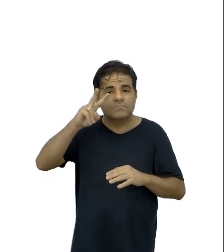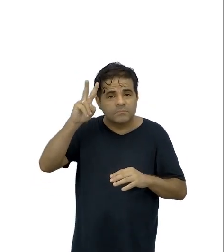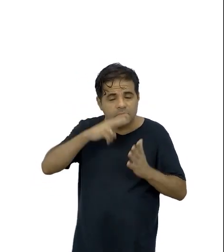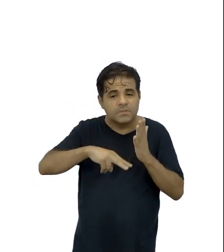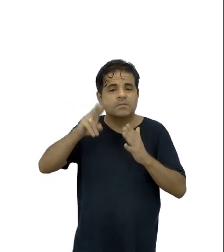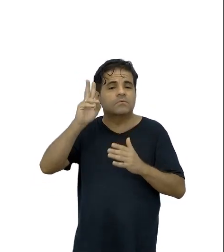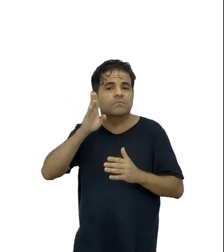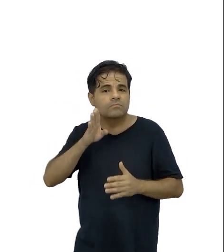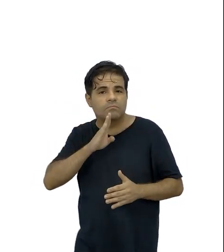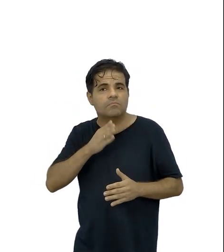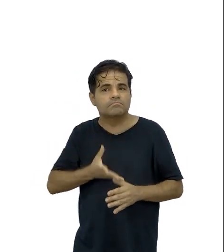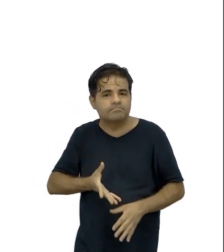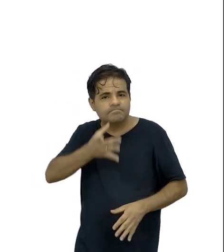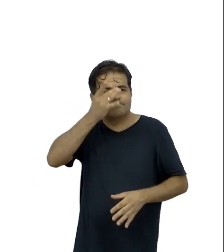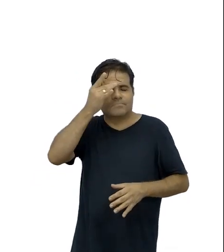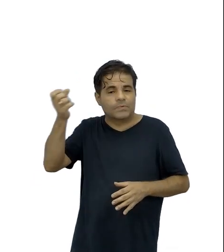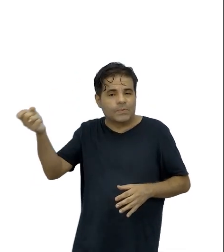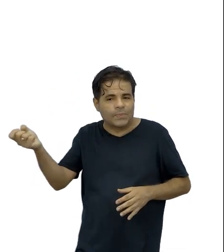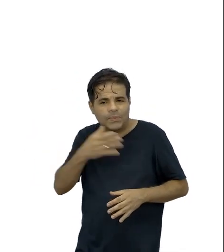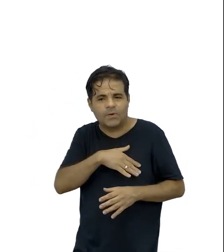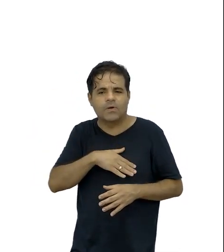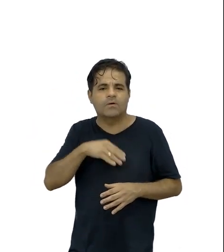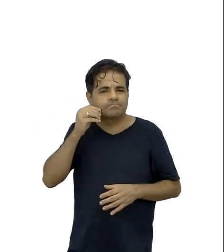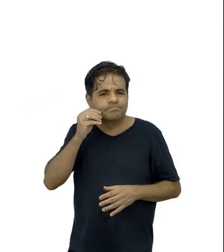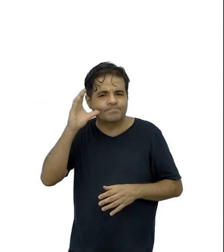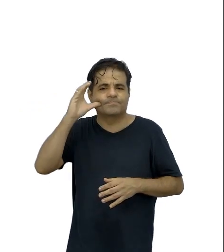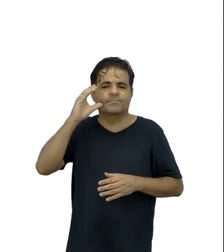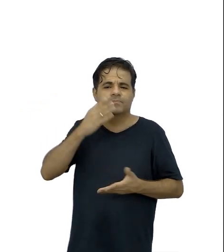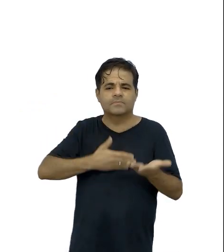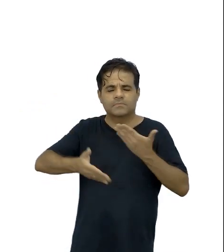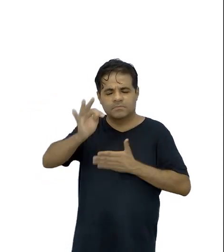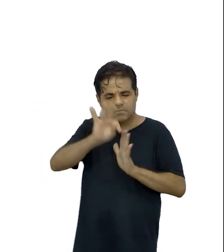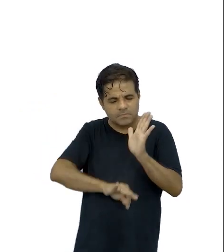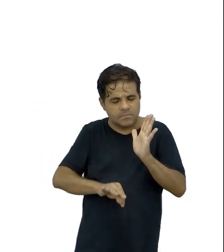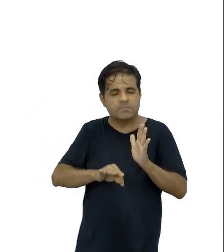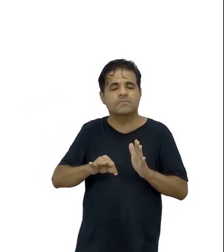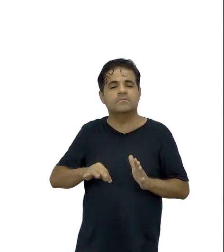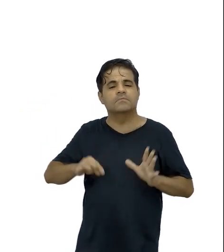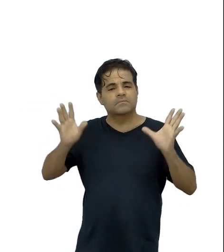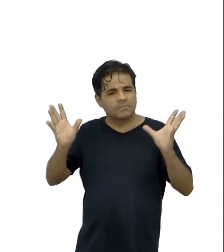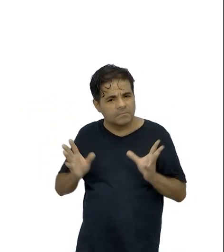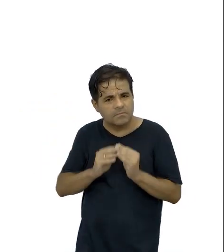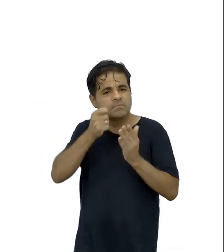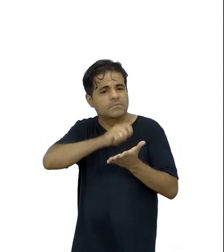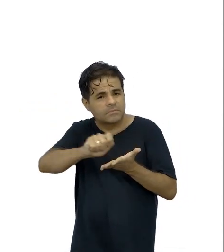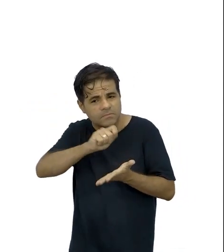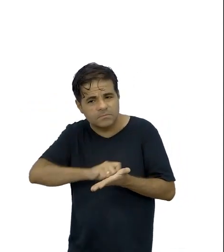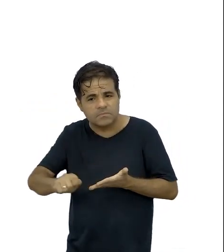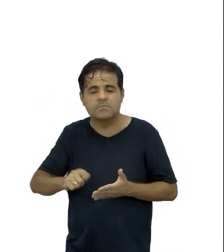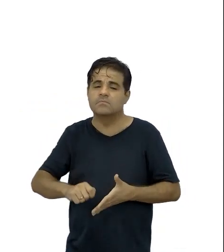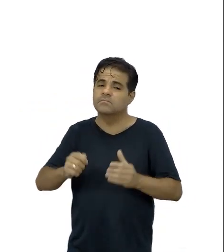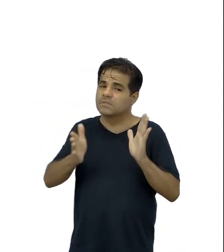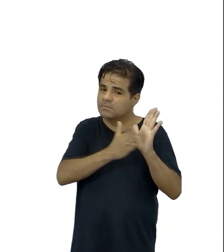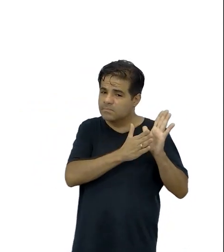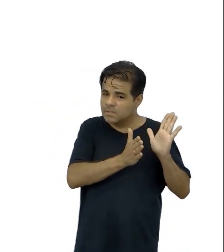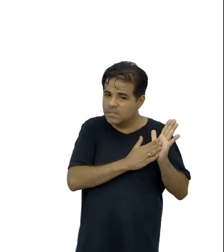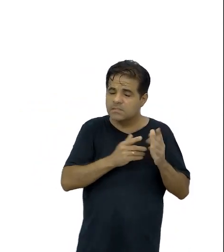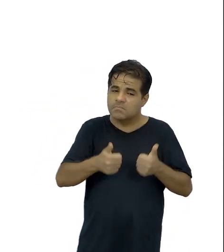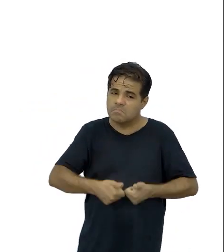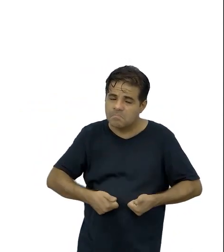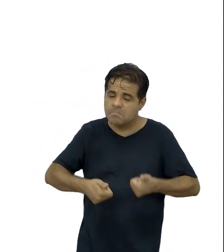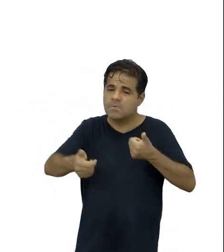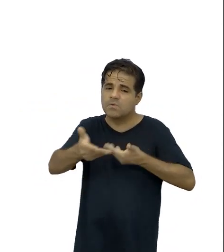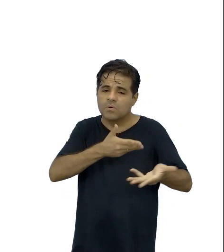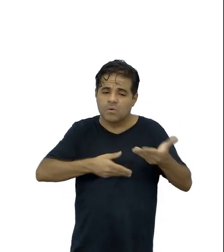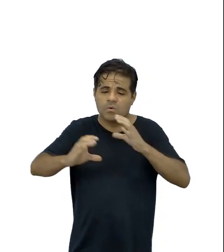adquirir novos conhecimentos, ler para revisar textos previamente escritos, para estabelecer uma melhor